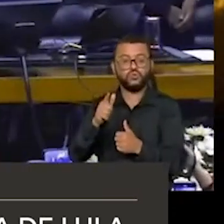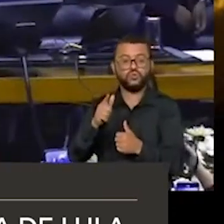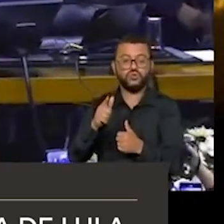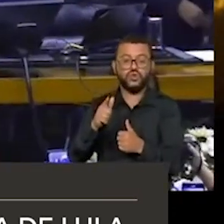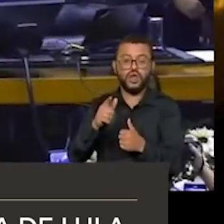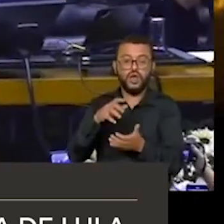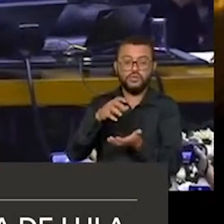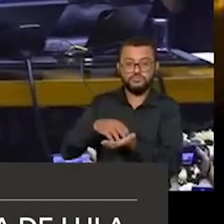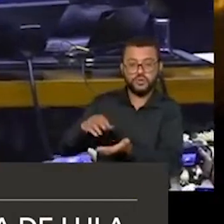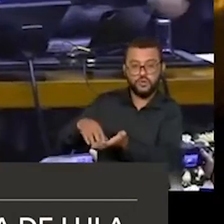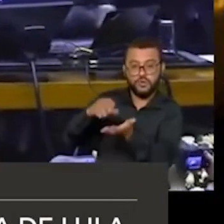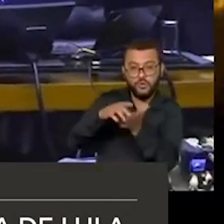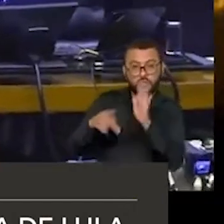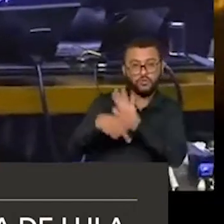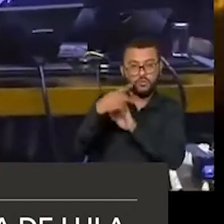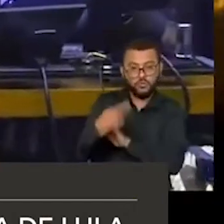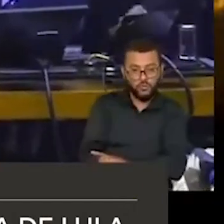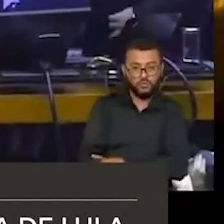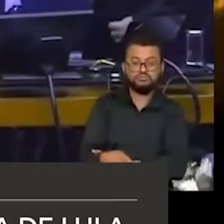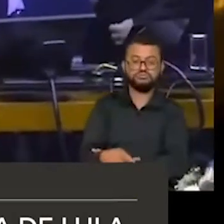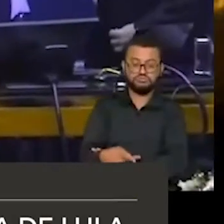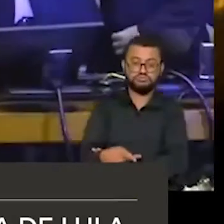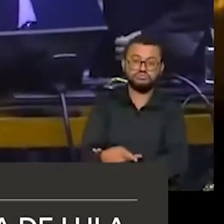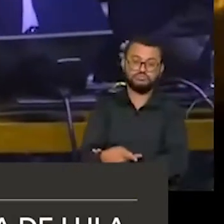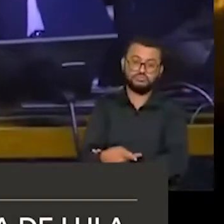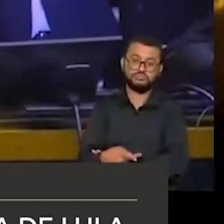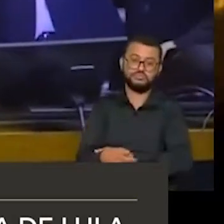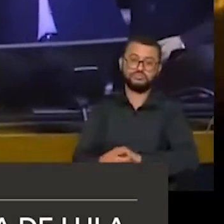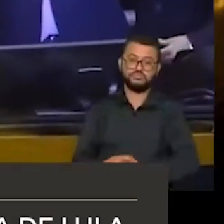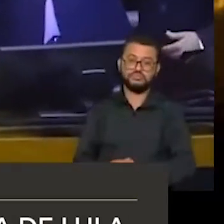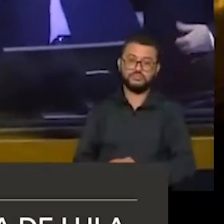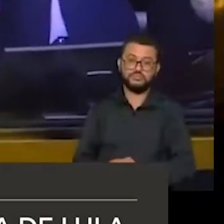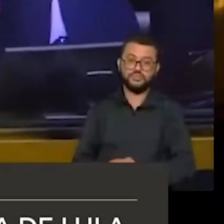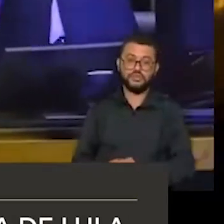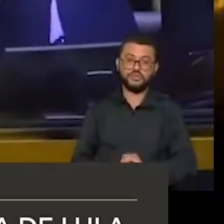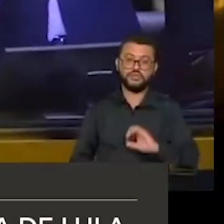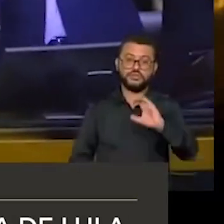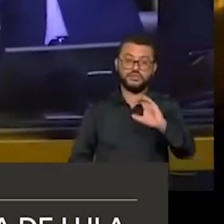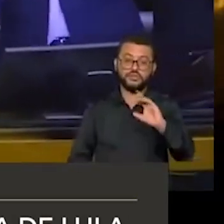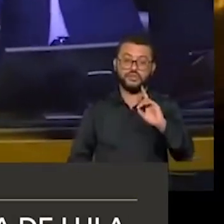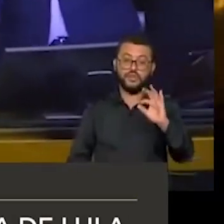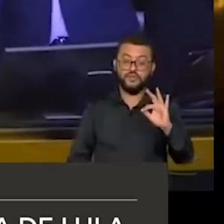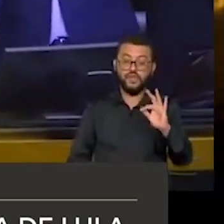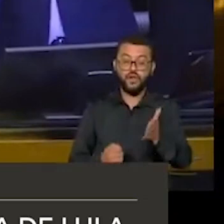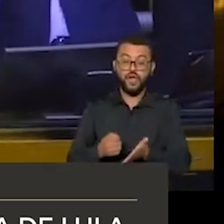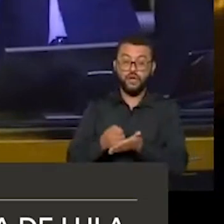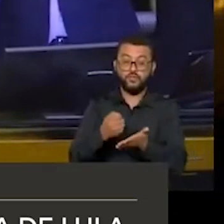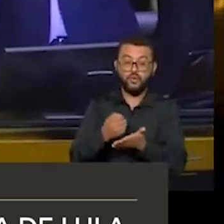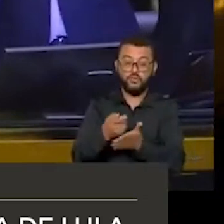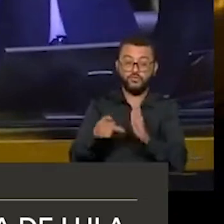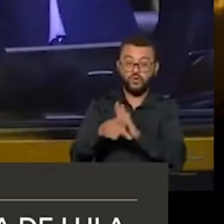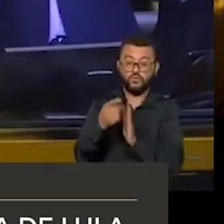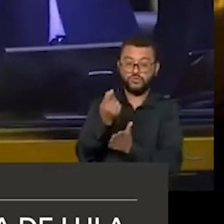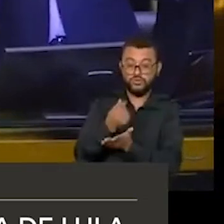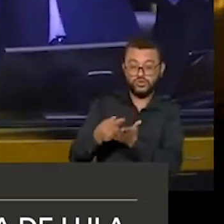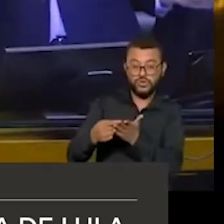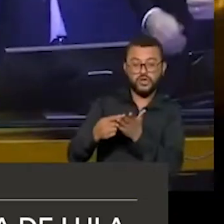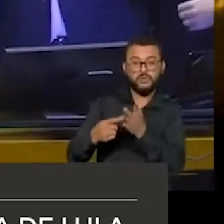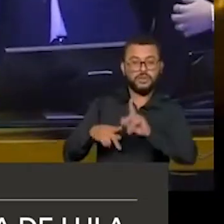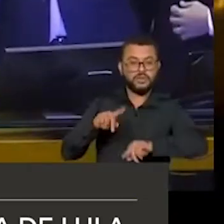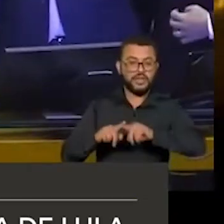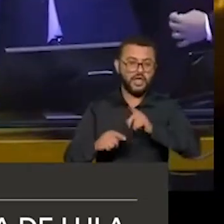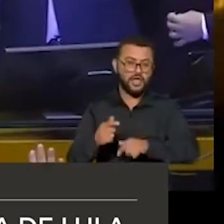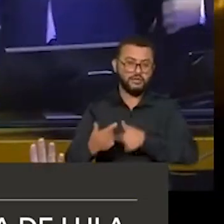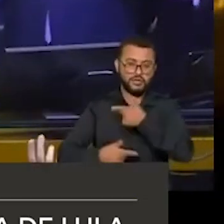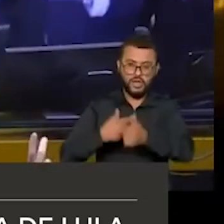discutidas de forma muito mais simples muito mais objetiva numa lei complementar aliás S uma série de leis complementares terão que ser